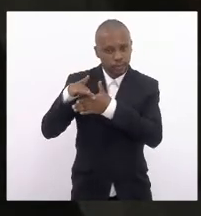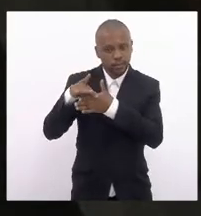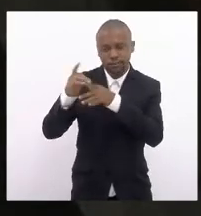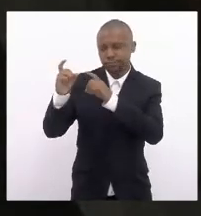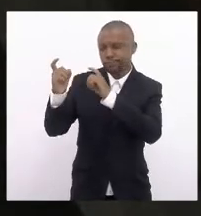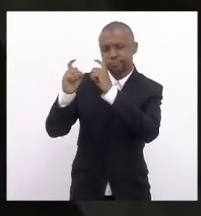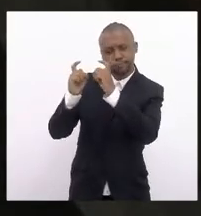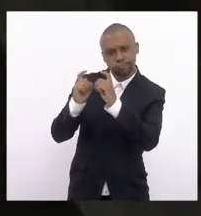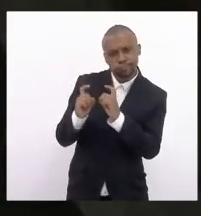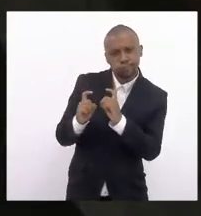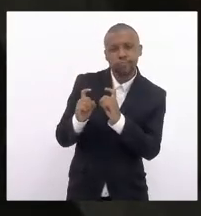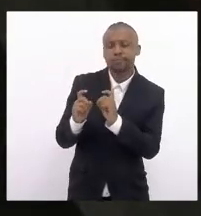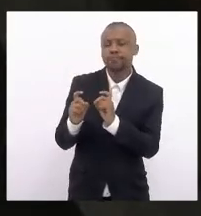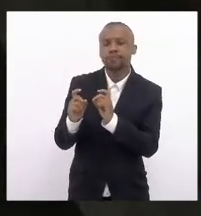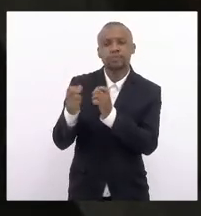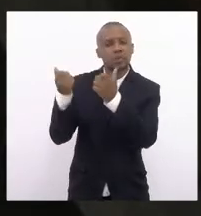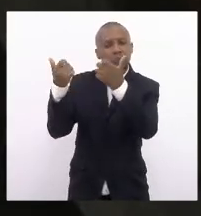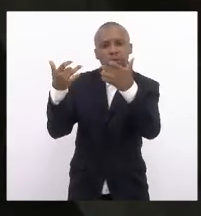sobre